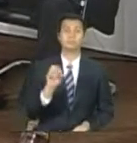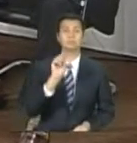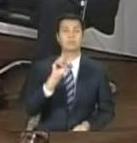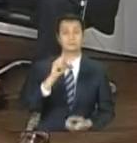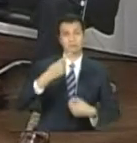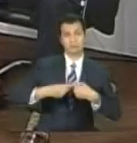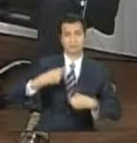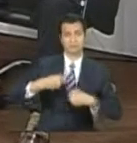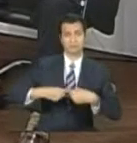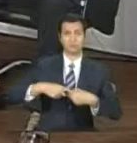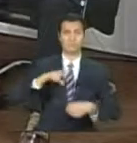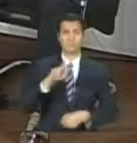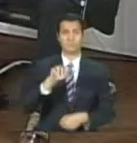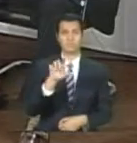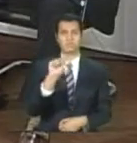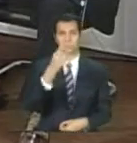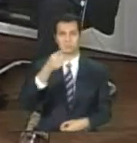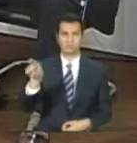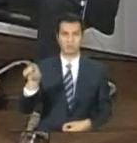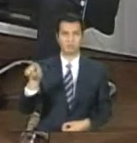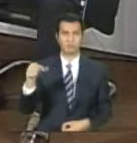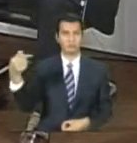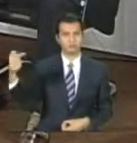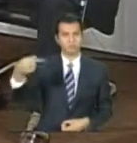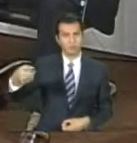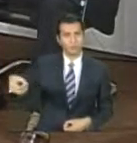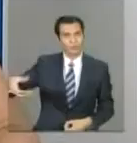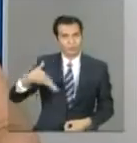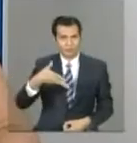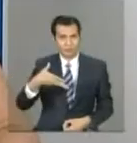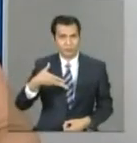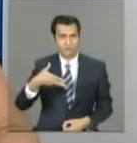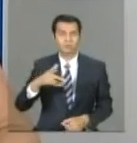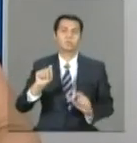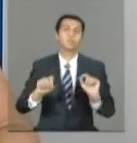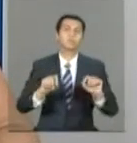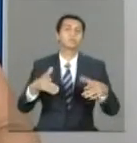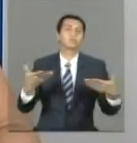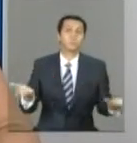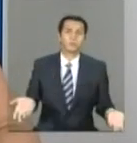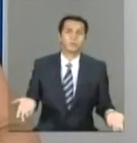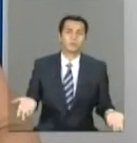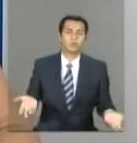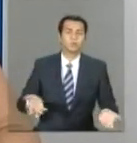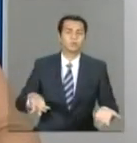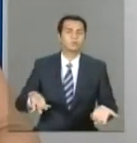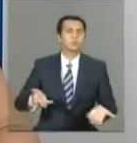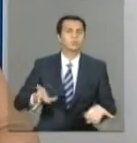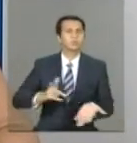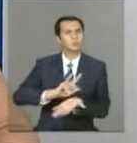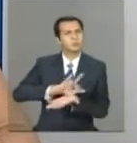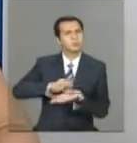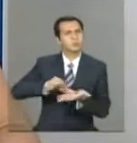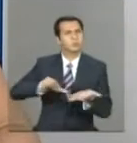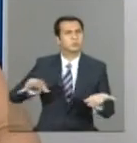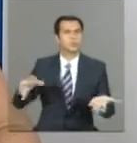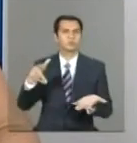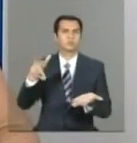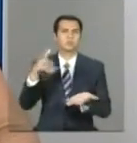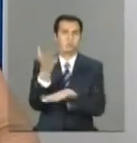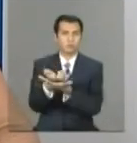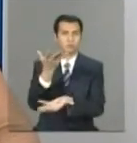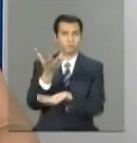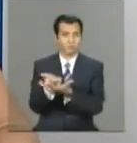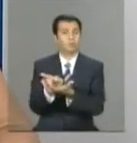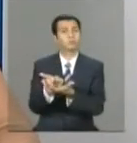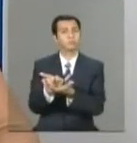trabalhar com a nova versão de cadastramento, então todas as bases relacionadas àquele município já estão